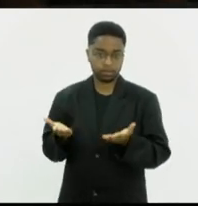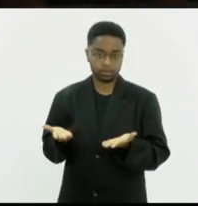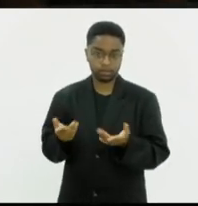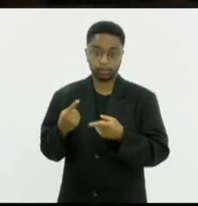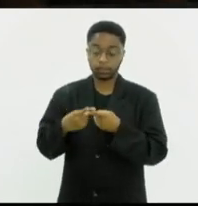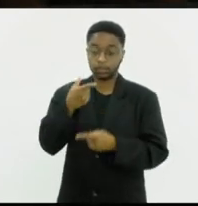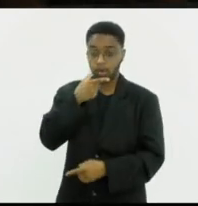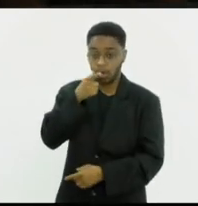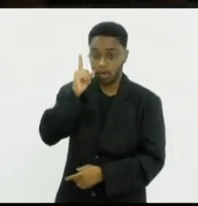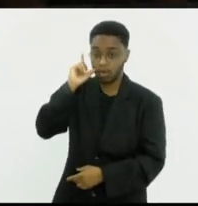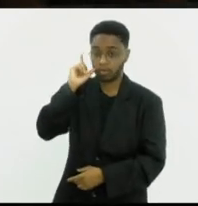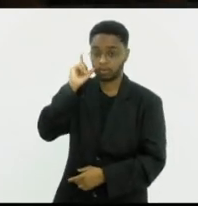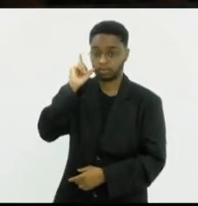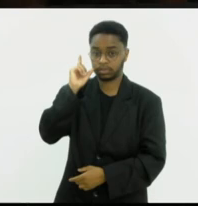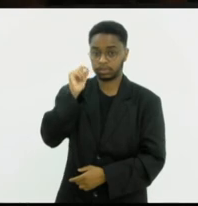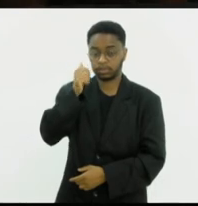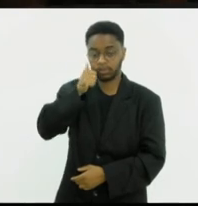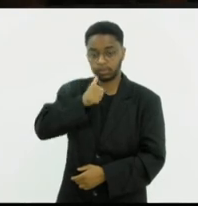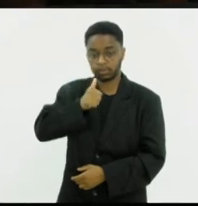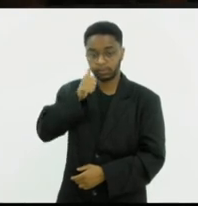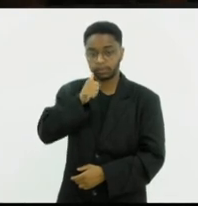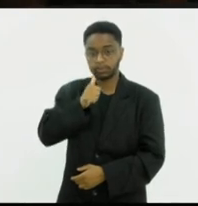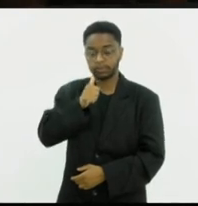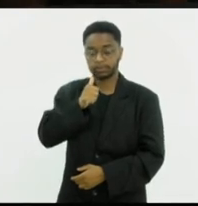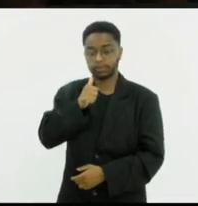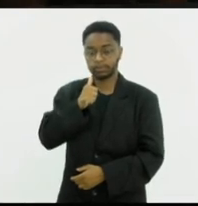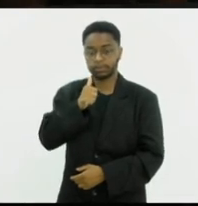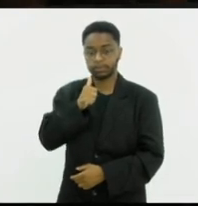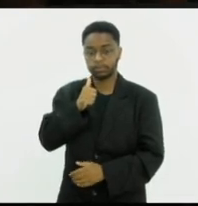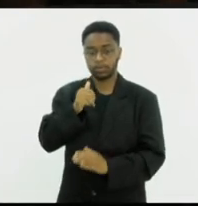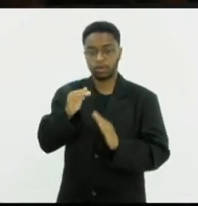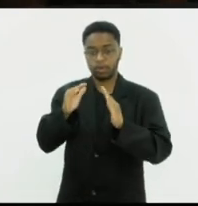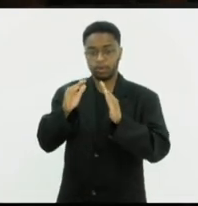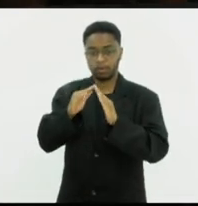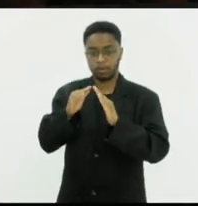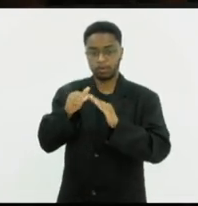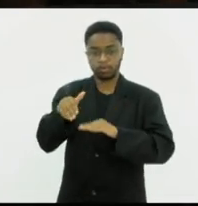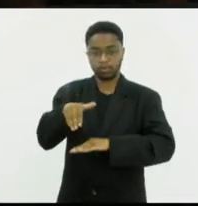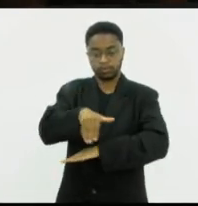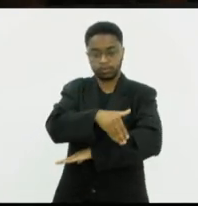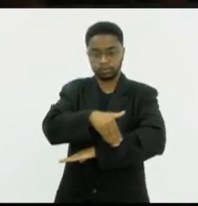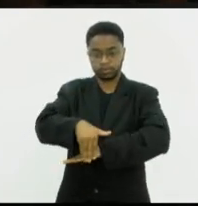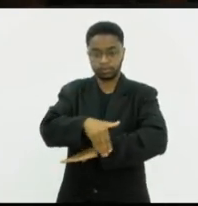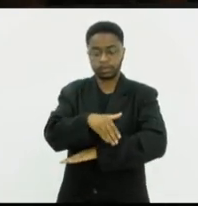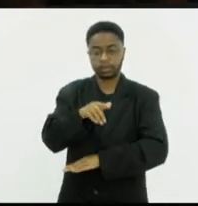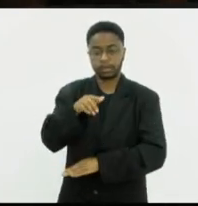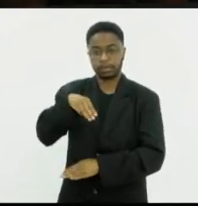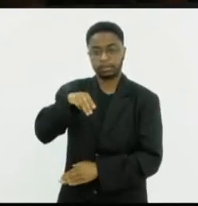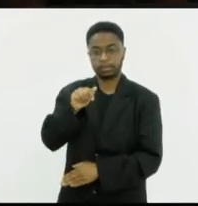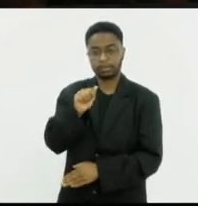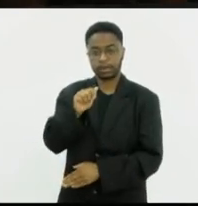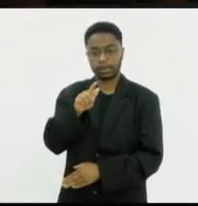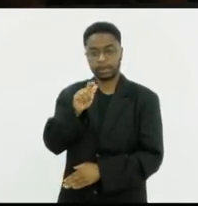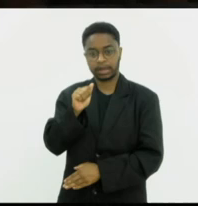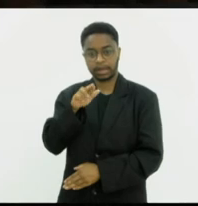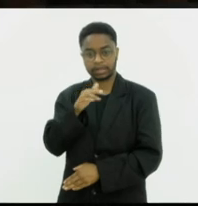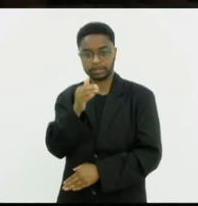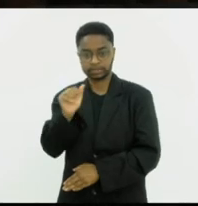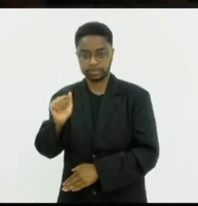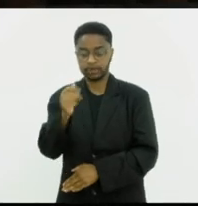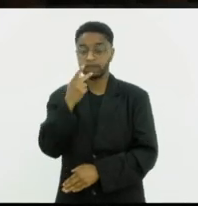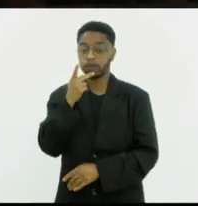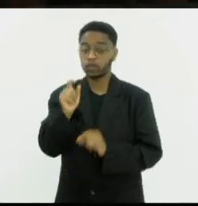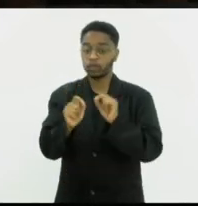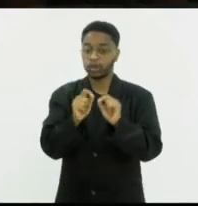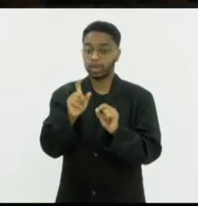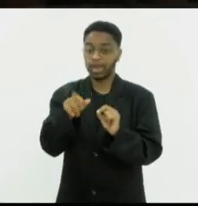Ontem, uma senhora que mora lá na Estrada do Magarça disse que é